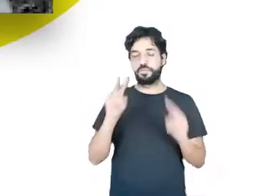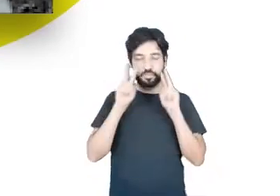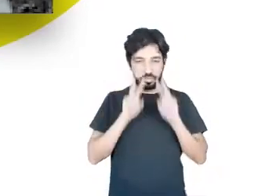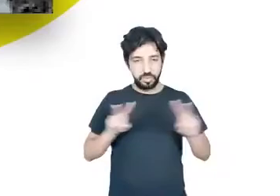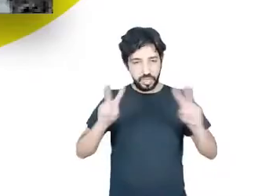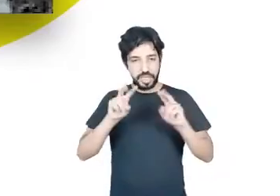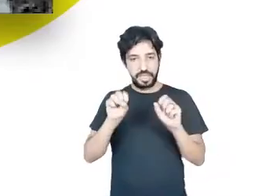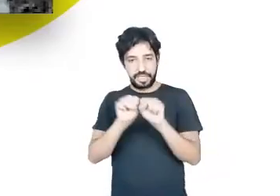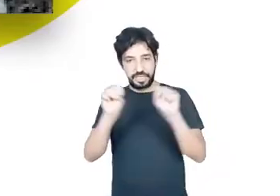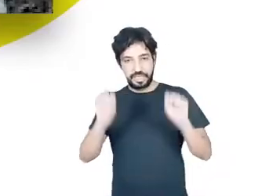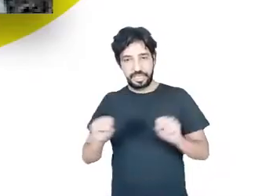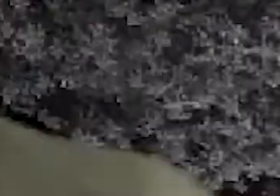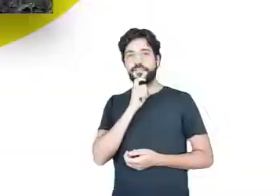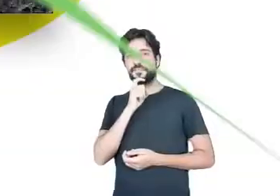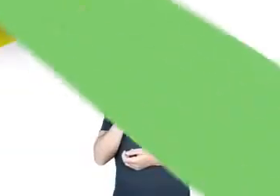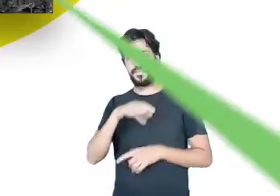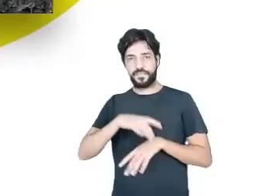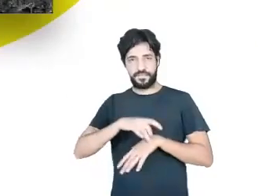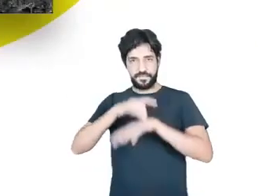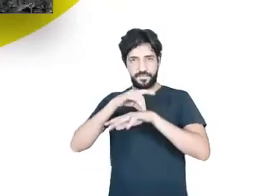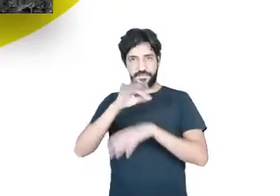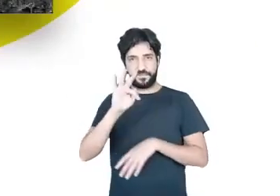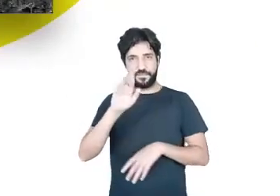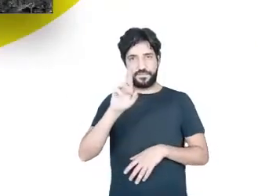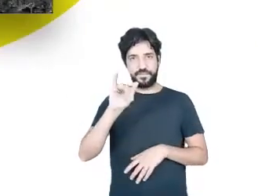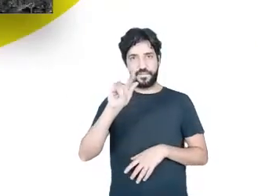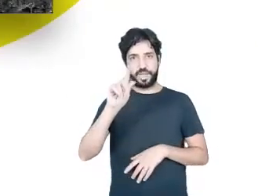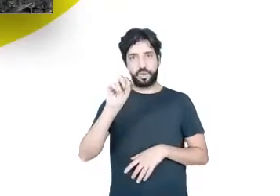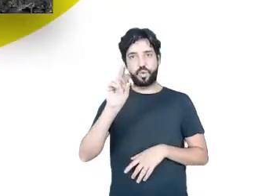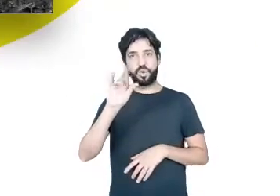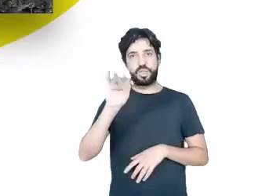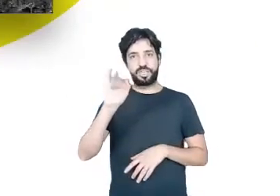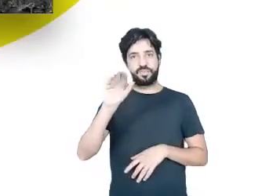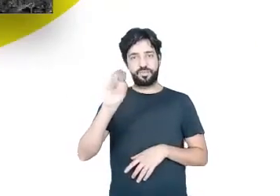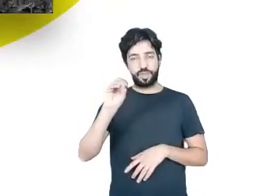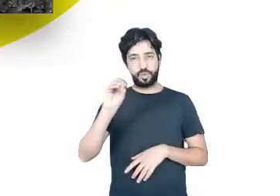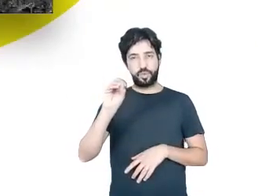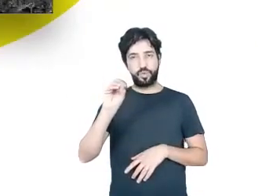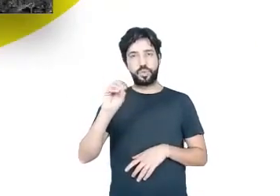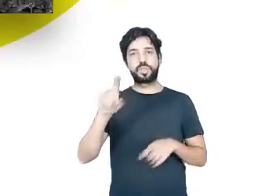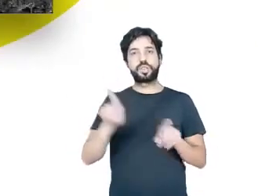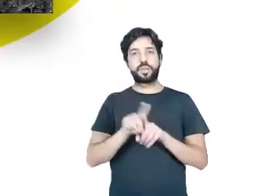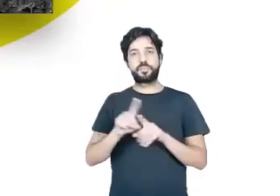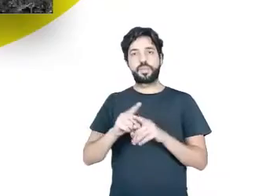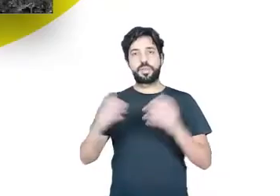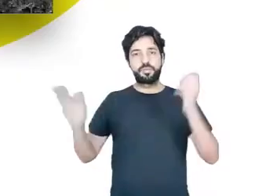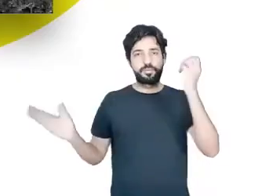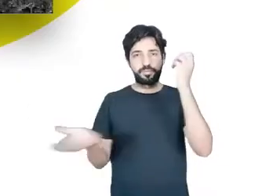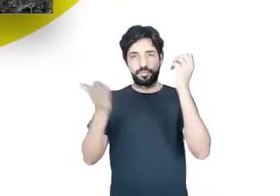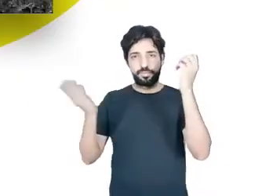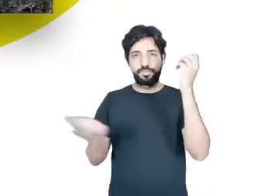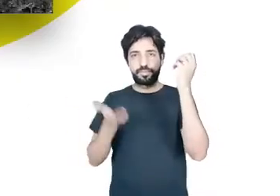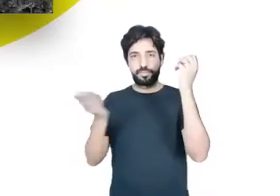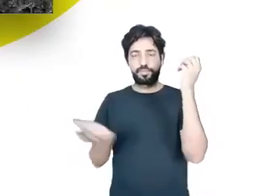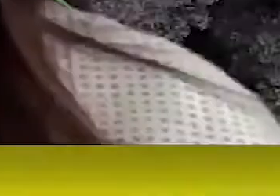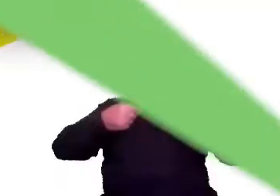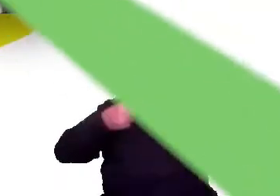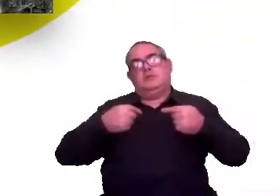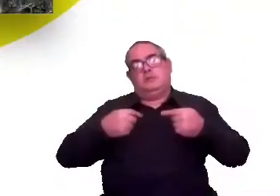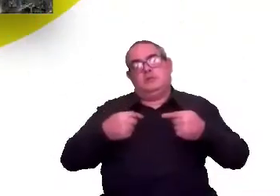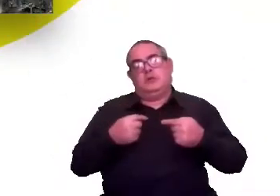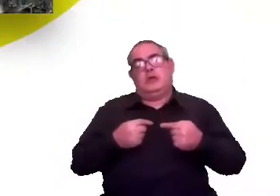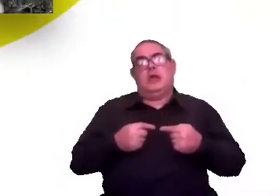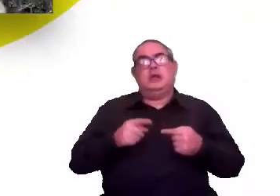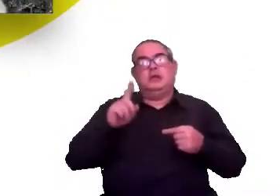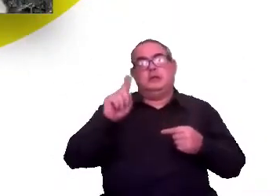também pode contribuir a partir do seu core. Essa medida ela tem como objetivo principal, né, a redução do desmatamento, de fato, na região. Uma